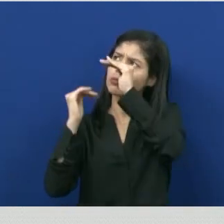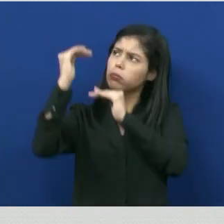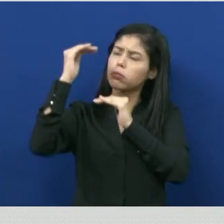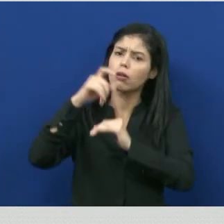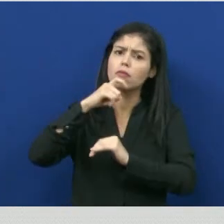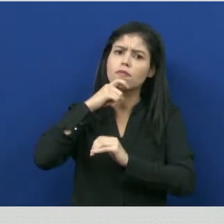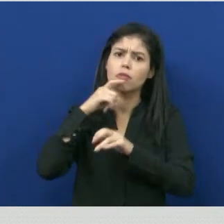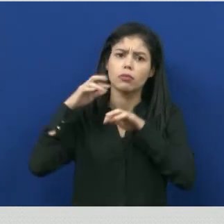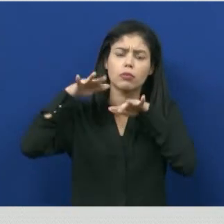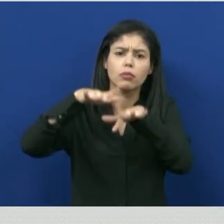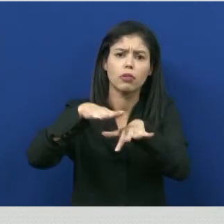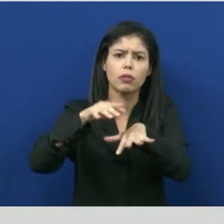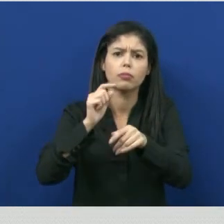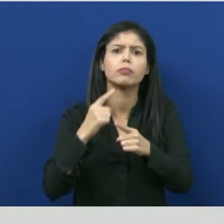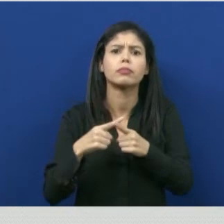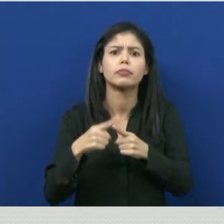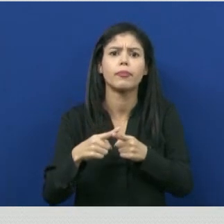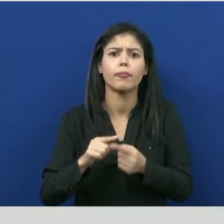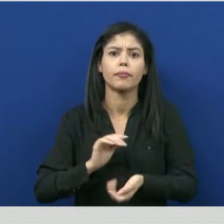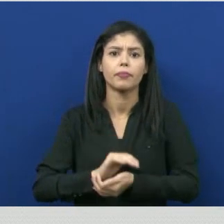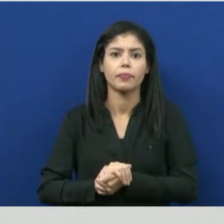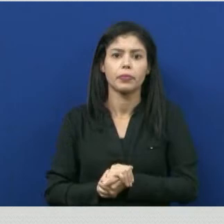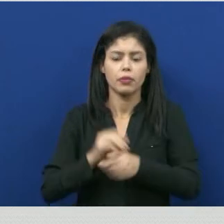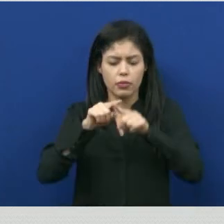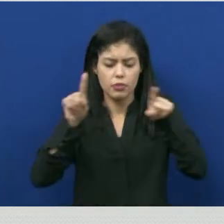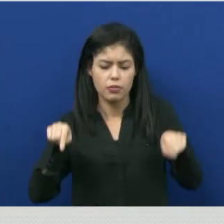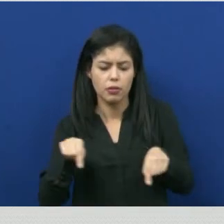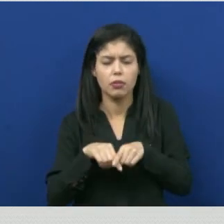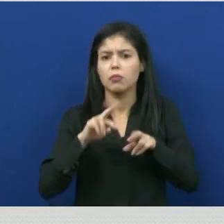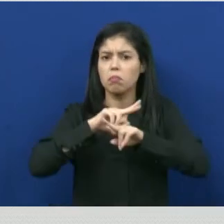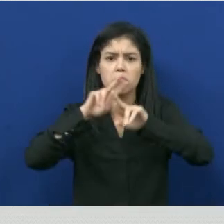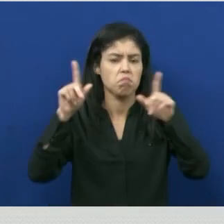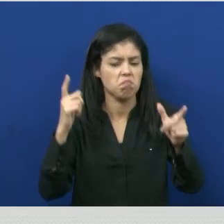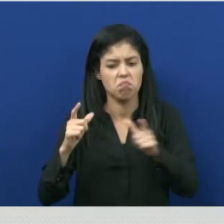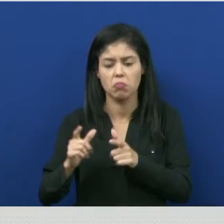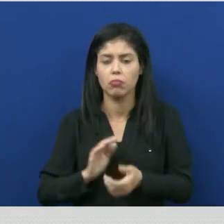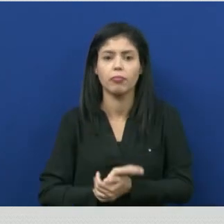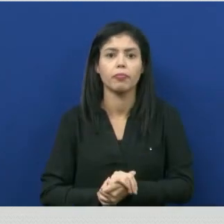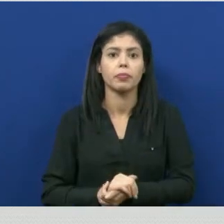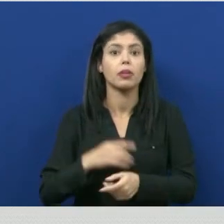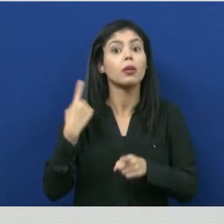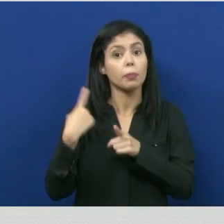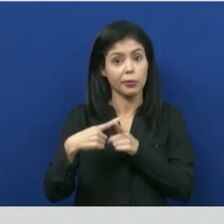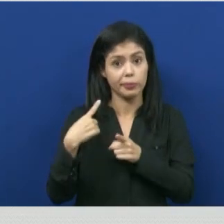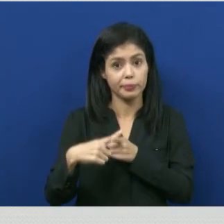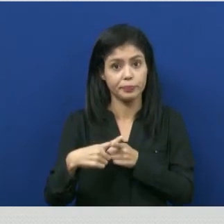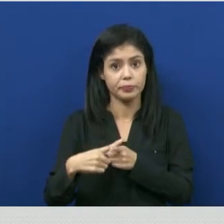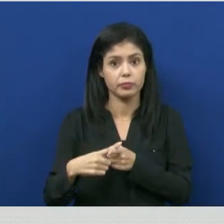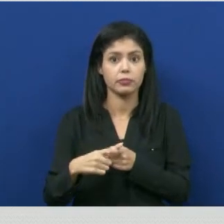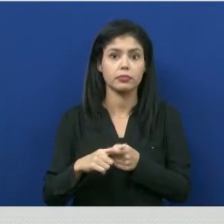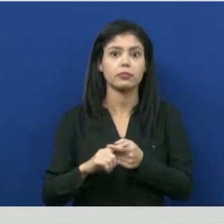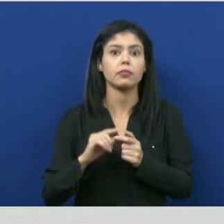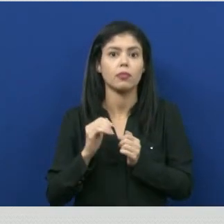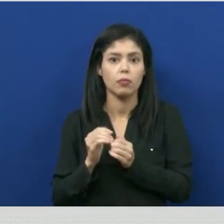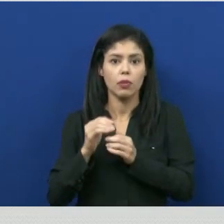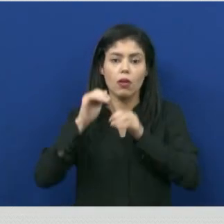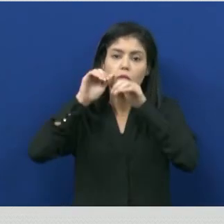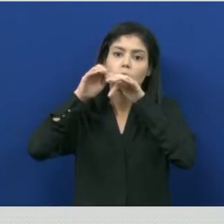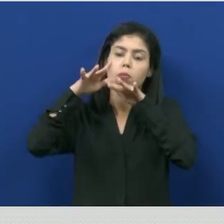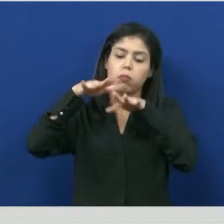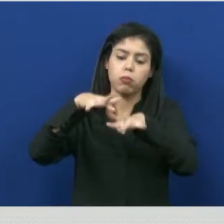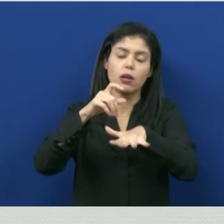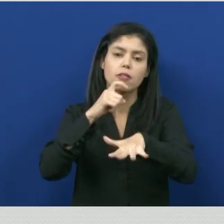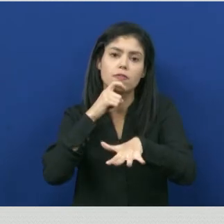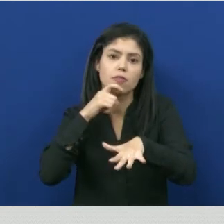instalado na parte de cima dos quartos ou das salas ou qualquer lugar que seja? Justamente porque ele vai resfriar o ar que